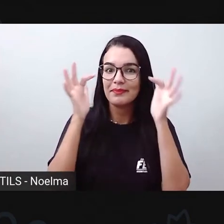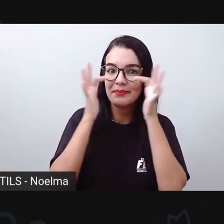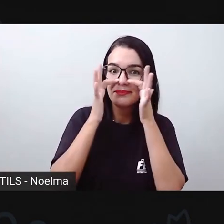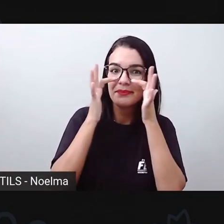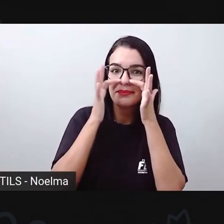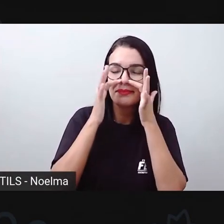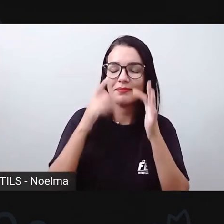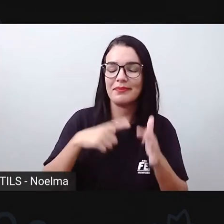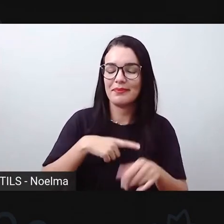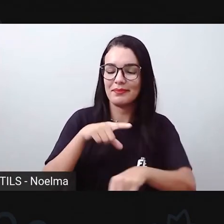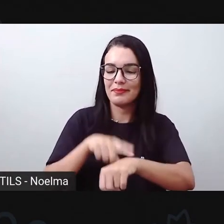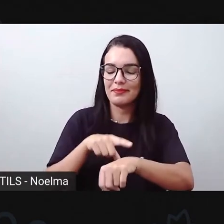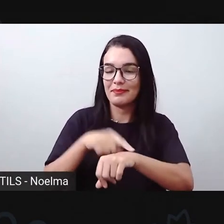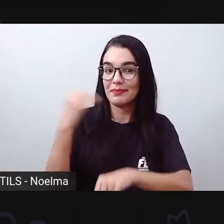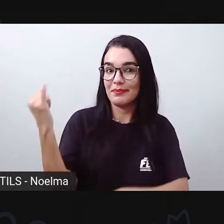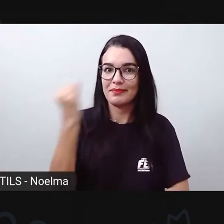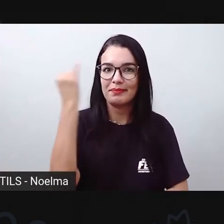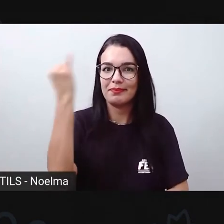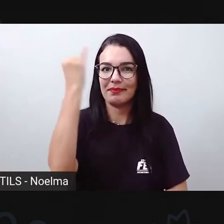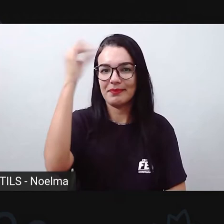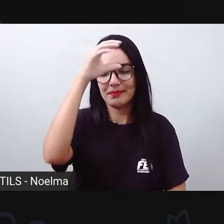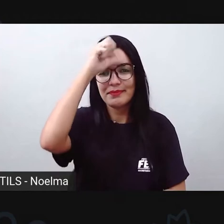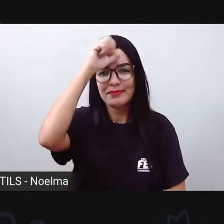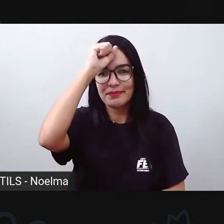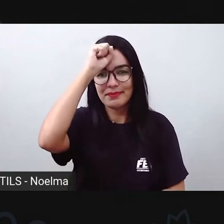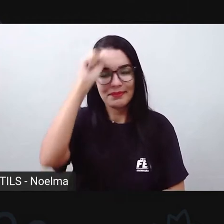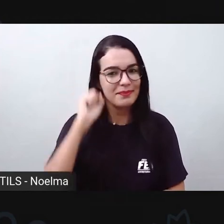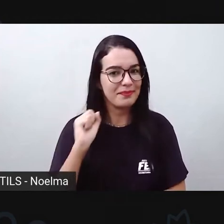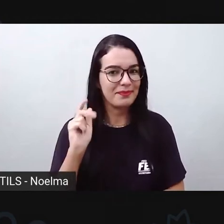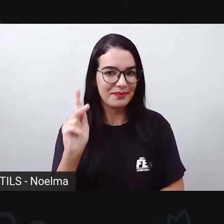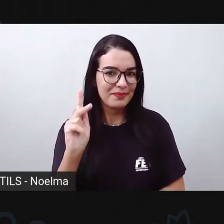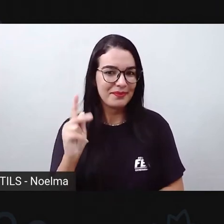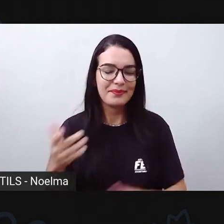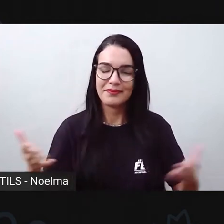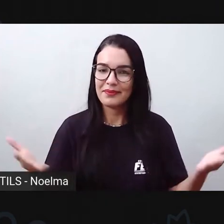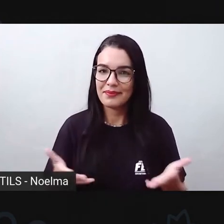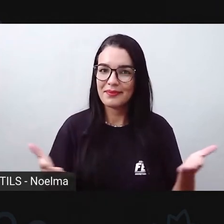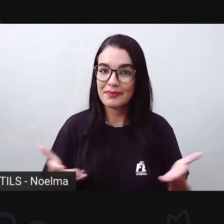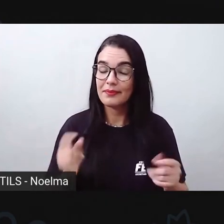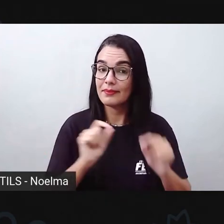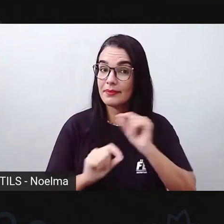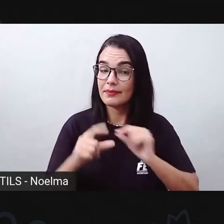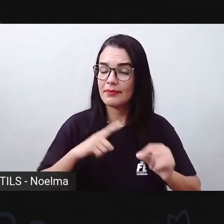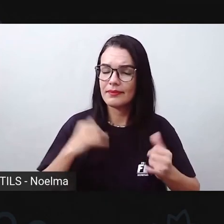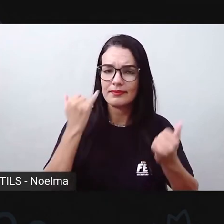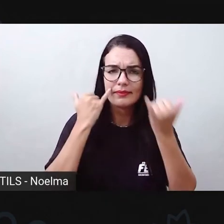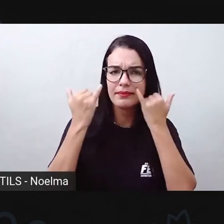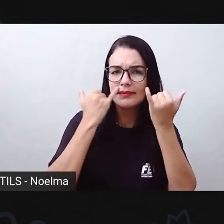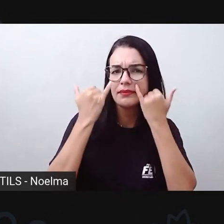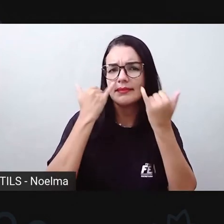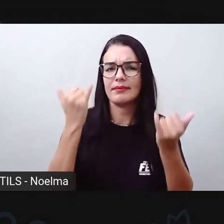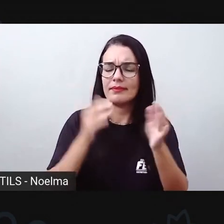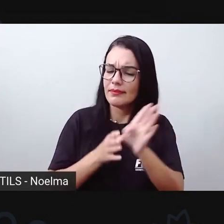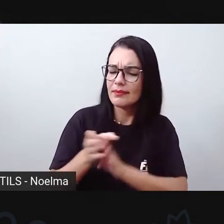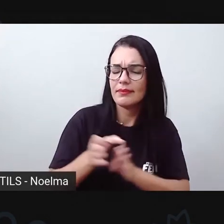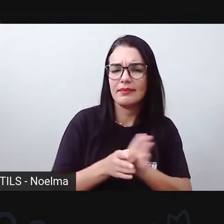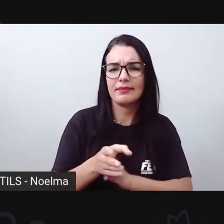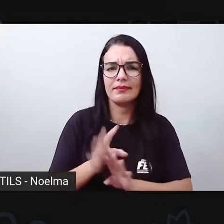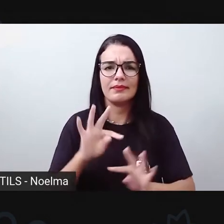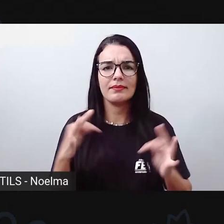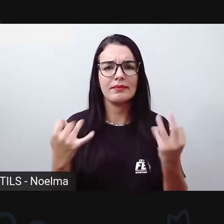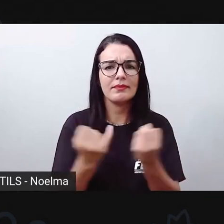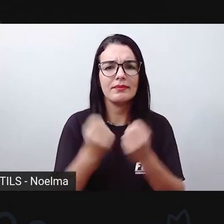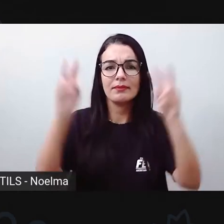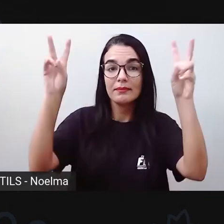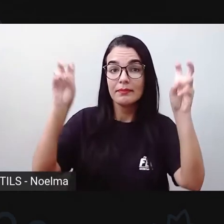mais um momento importante de aprendizado, tá certo? E que diante aí das informações, das orientações, do conteúdo